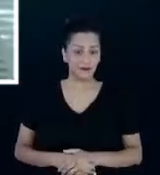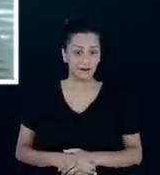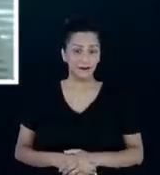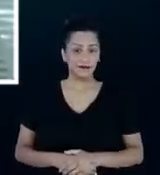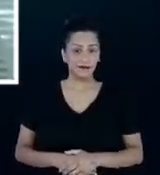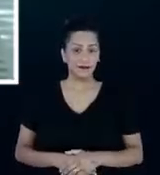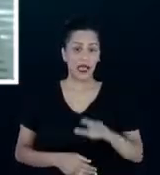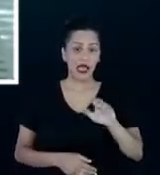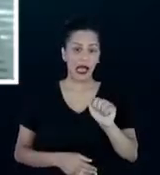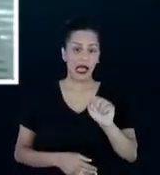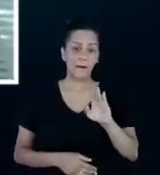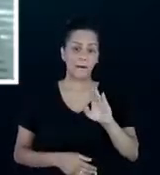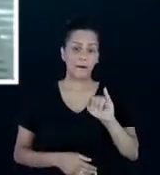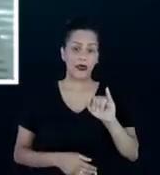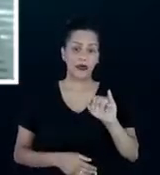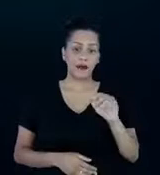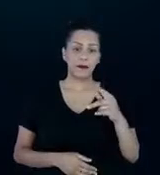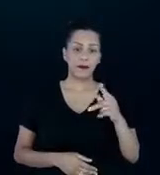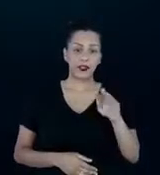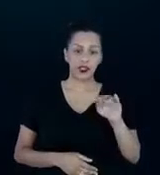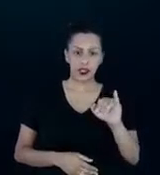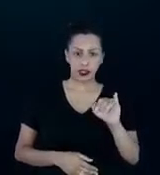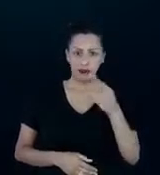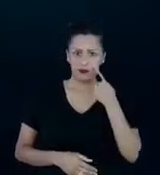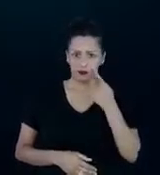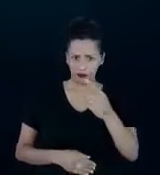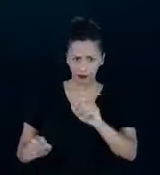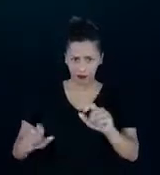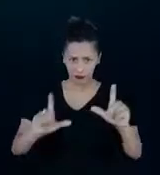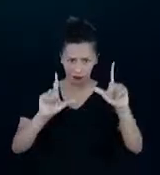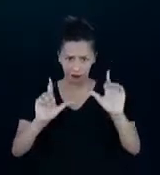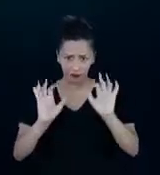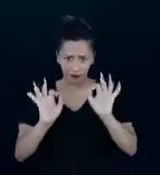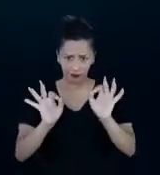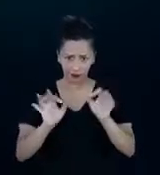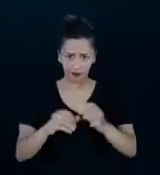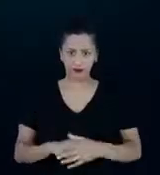vocês, espero que todos estejam vendo a apresentação.